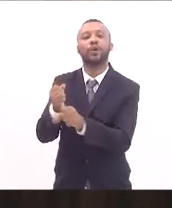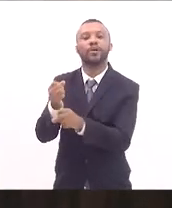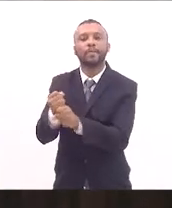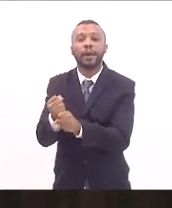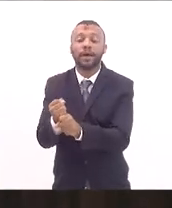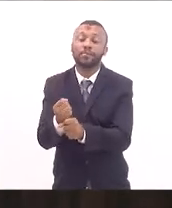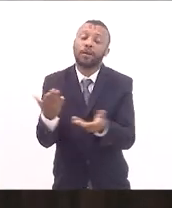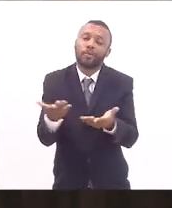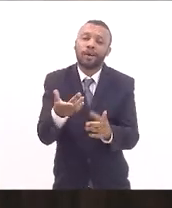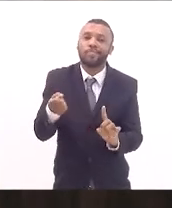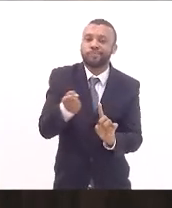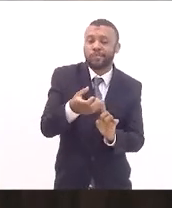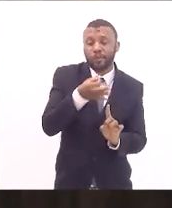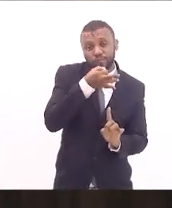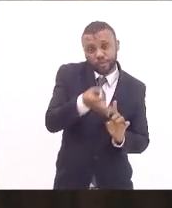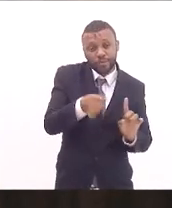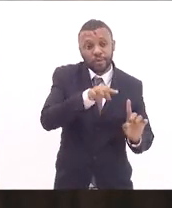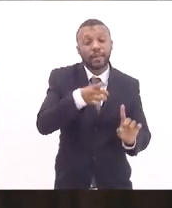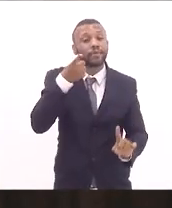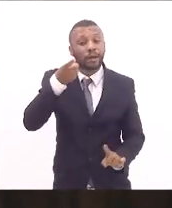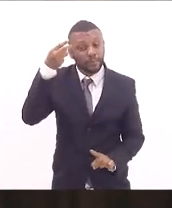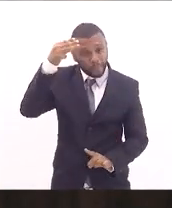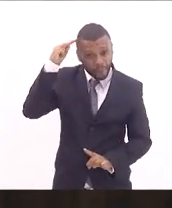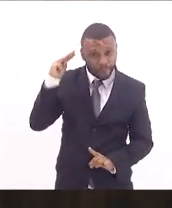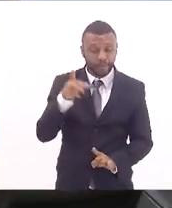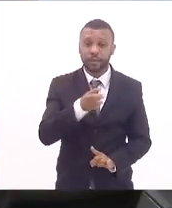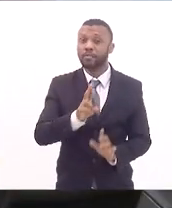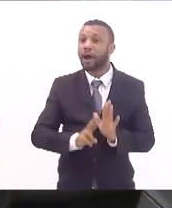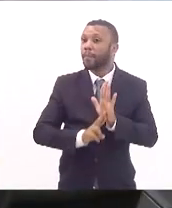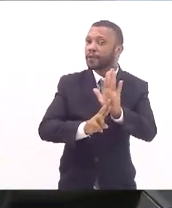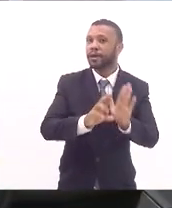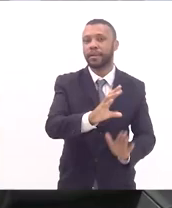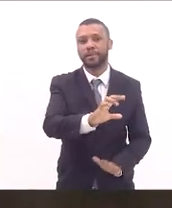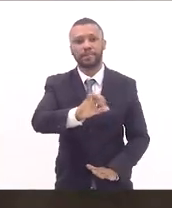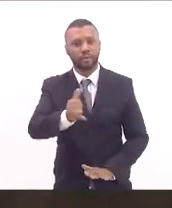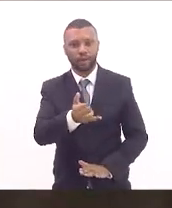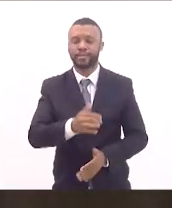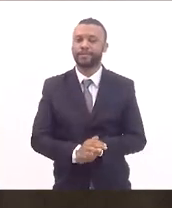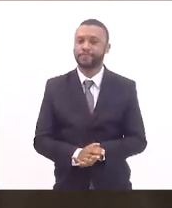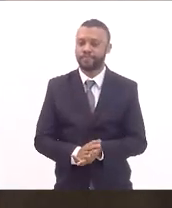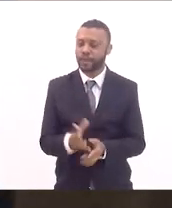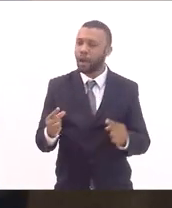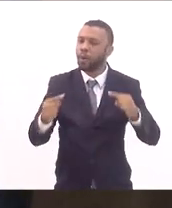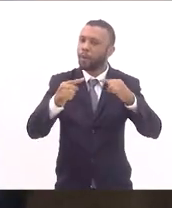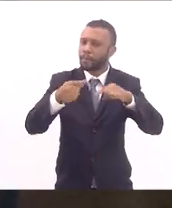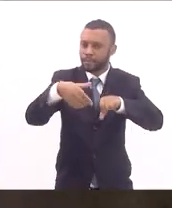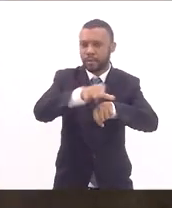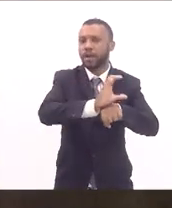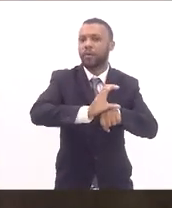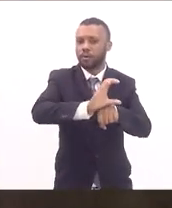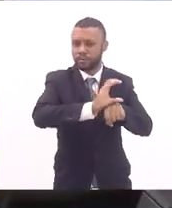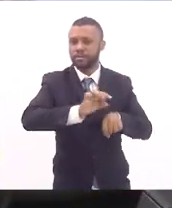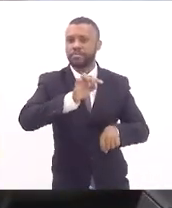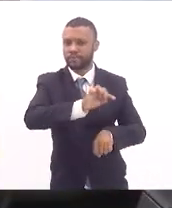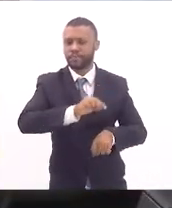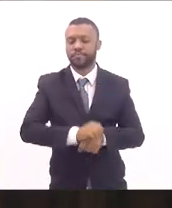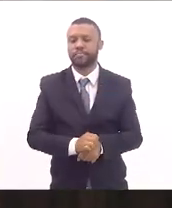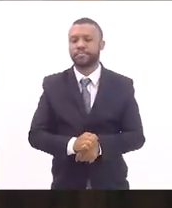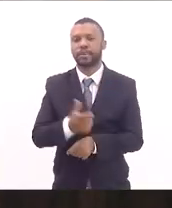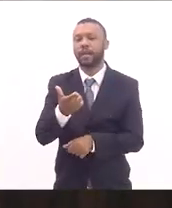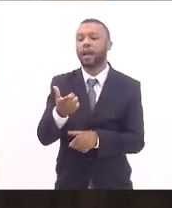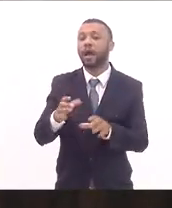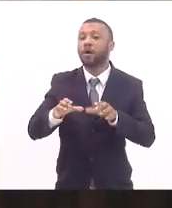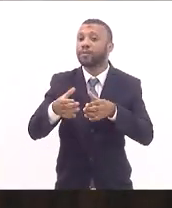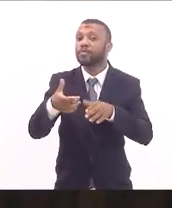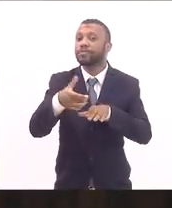construção Justiça Deputado Márcio Pacheco a funcionalidade e ela comissão de